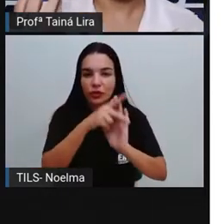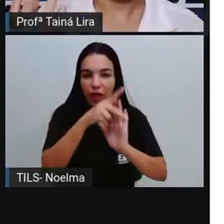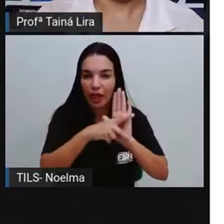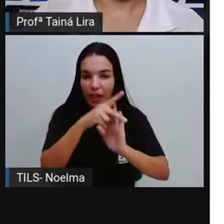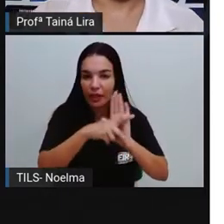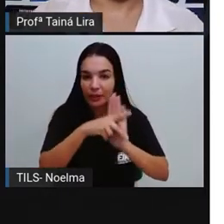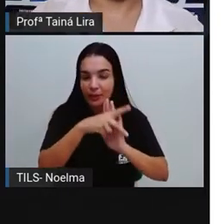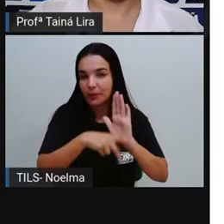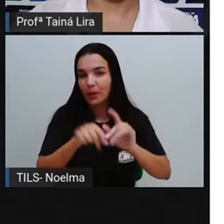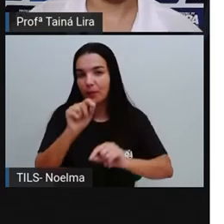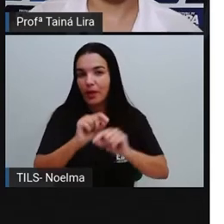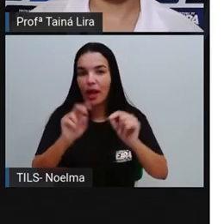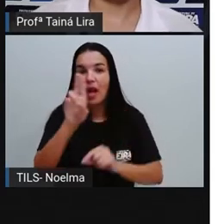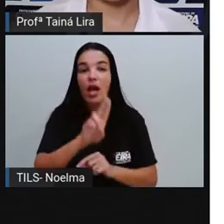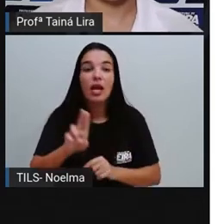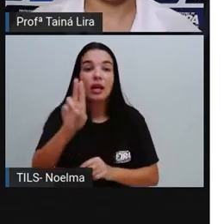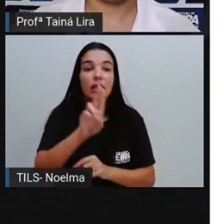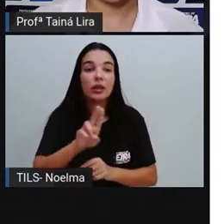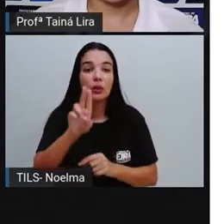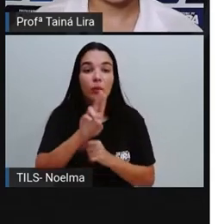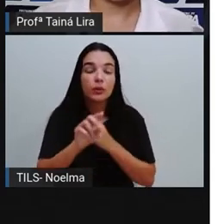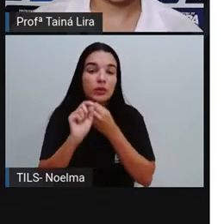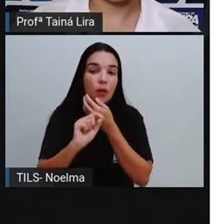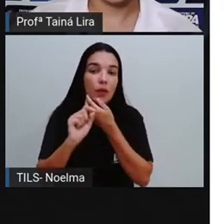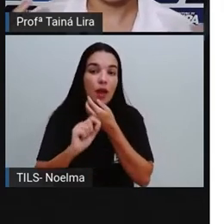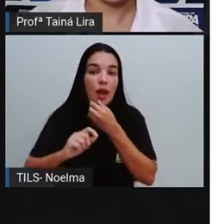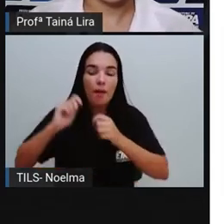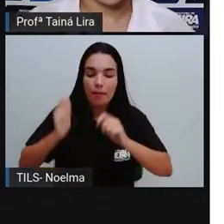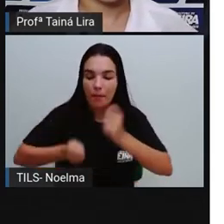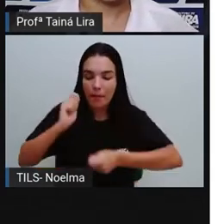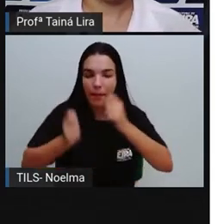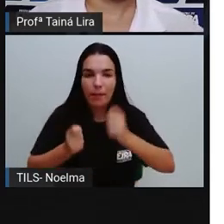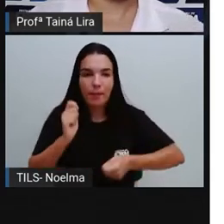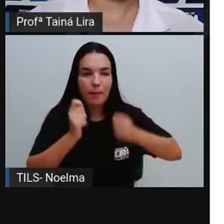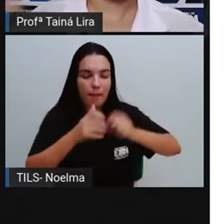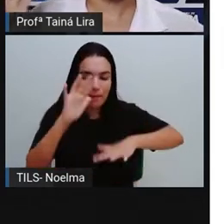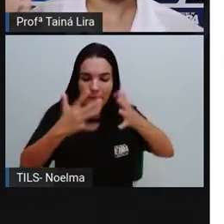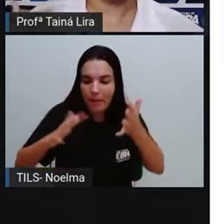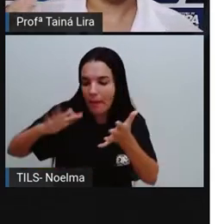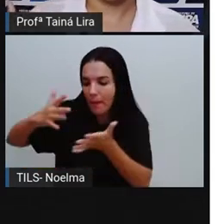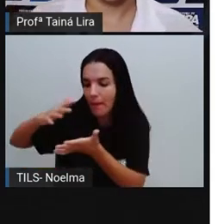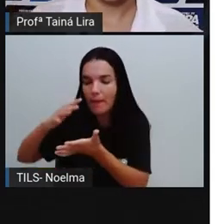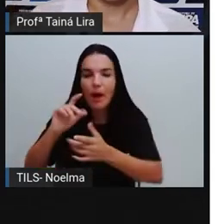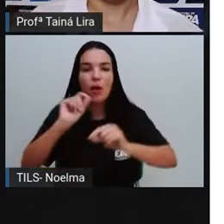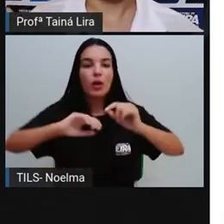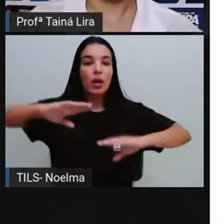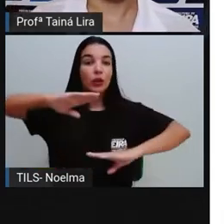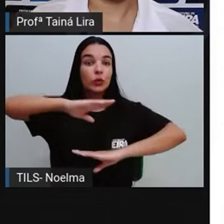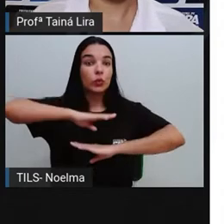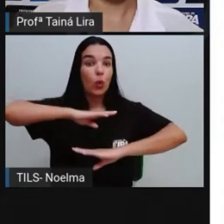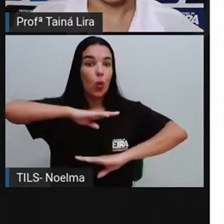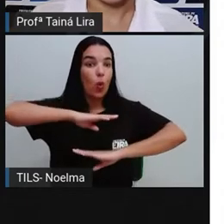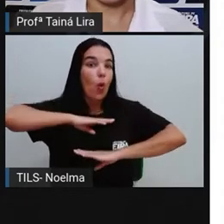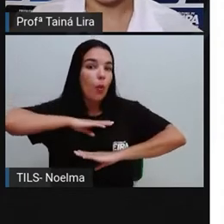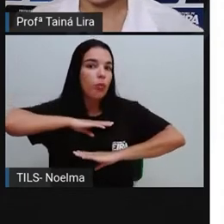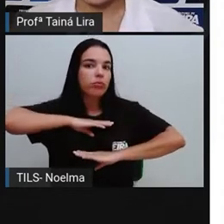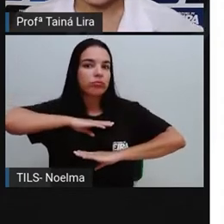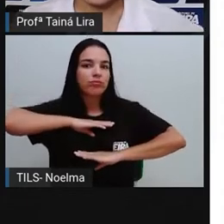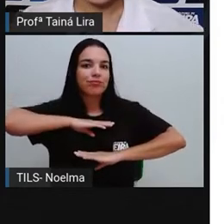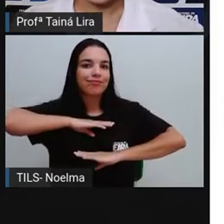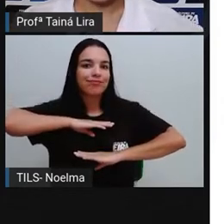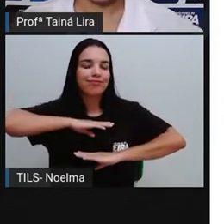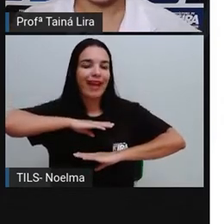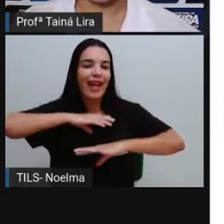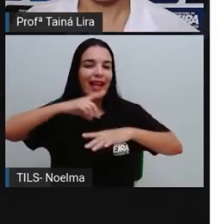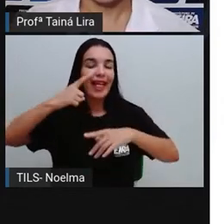Ele tem um projeto, né, que a gente chama de percussão corporal, que é produzir esses sons com o corpo.